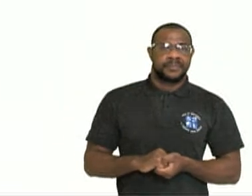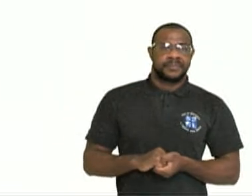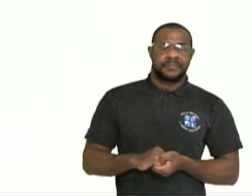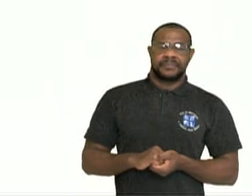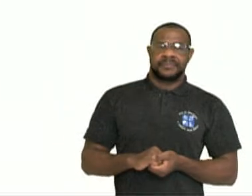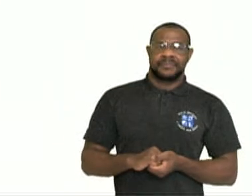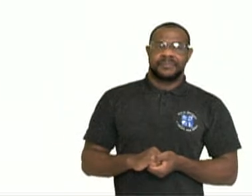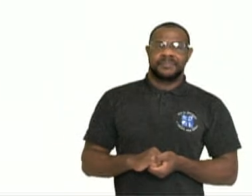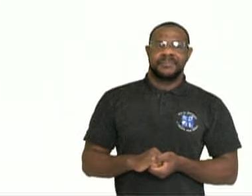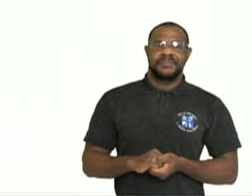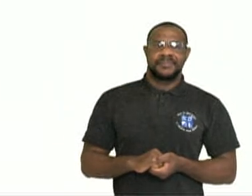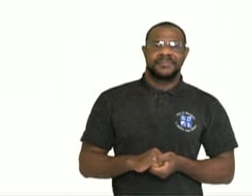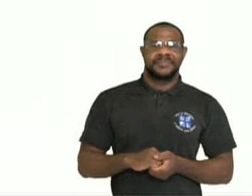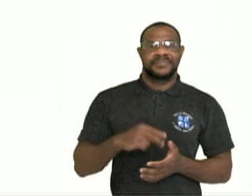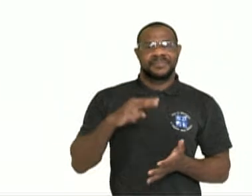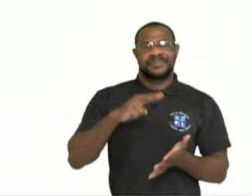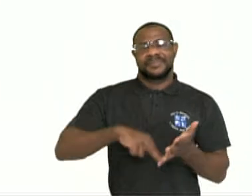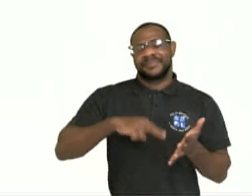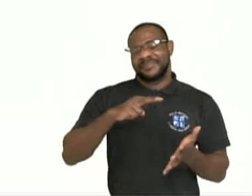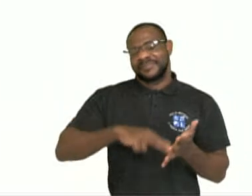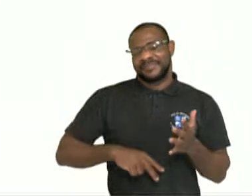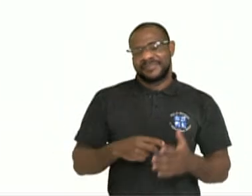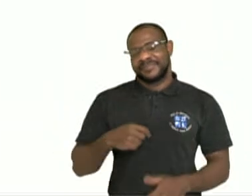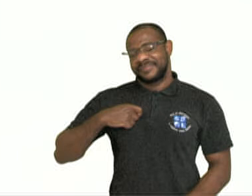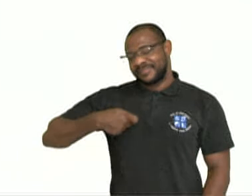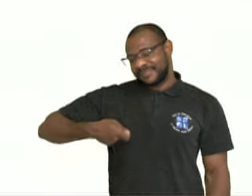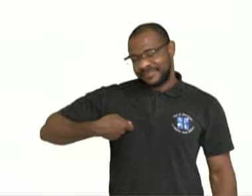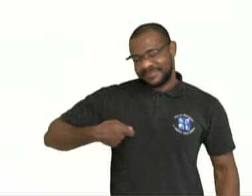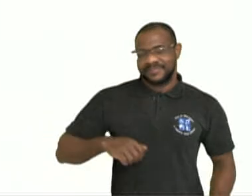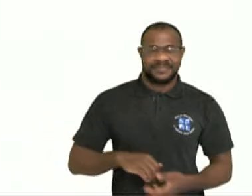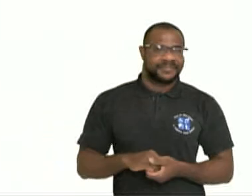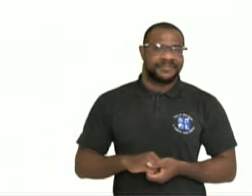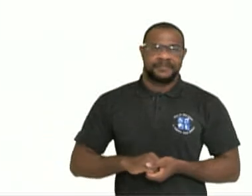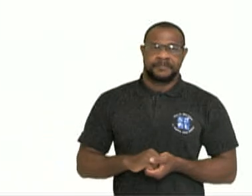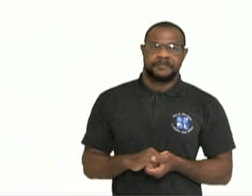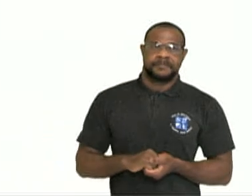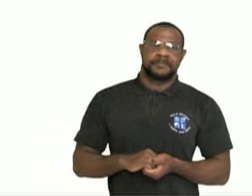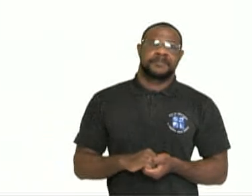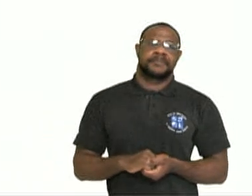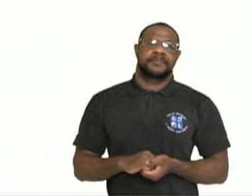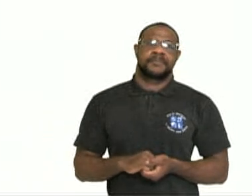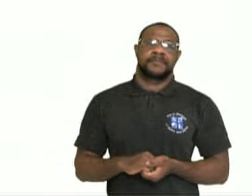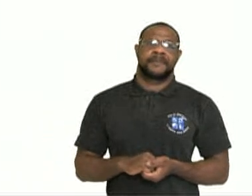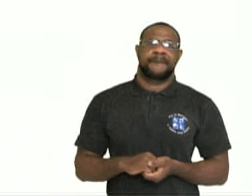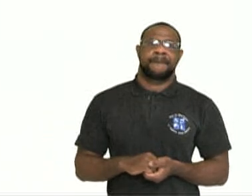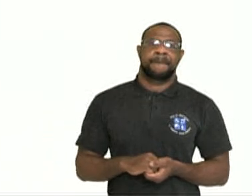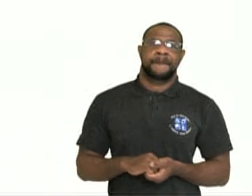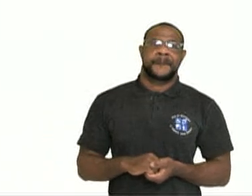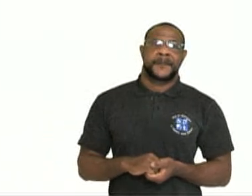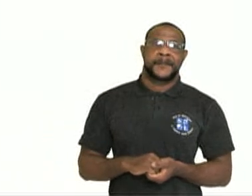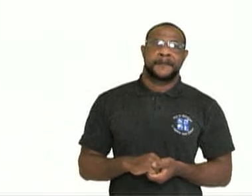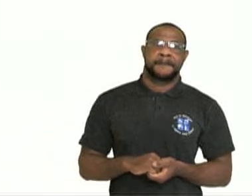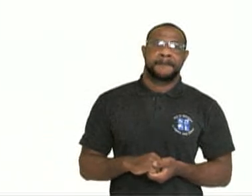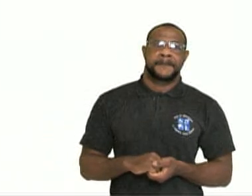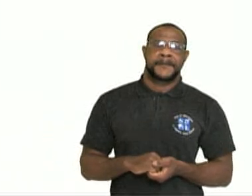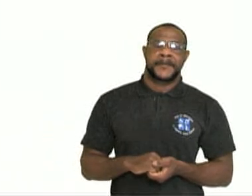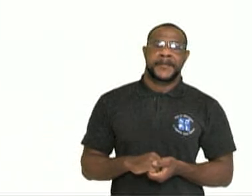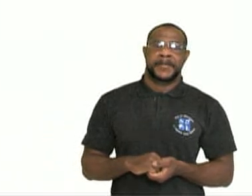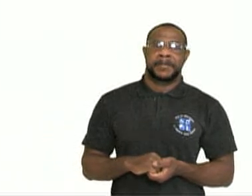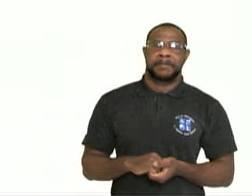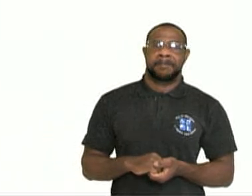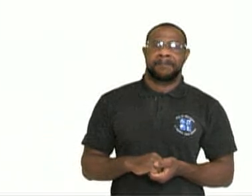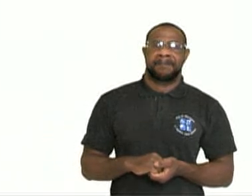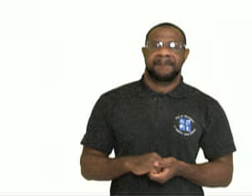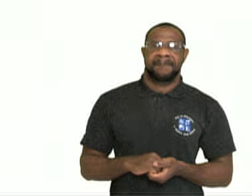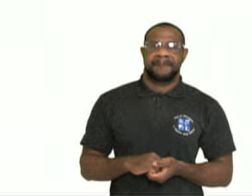eres mío, ni mi dueño, ni señor, tú eres tuyo, yo soy mía, e nuestro